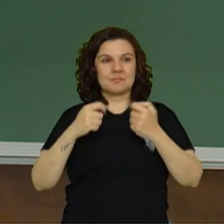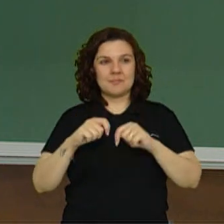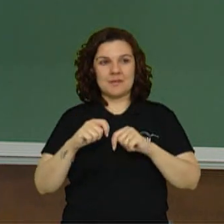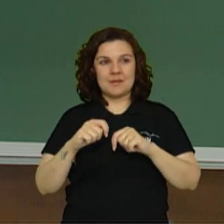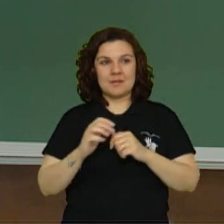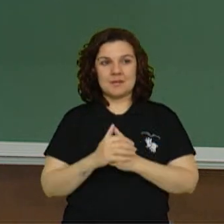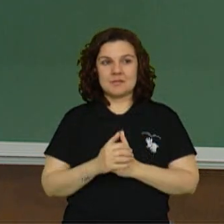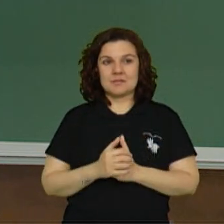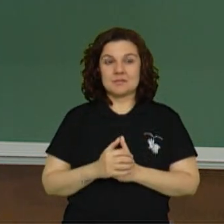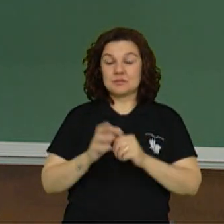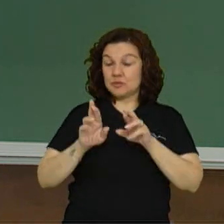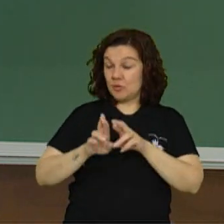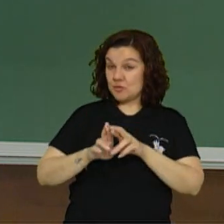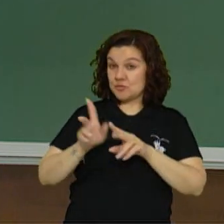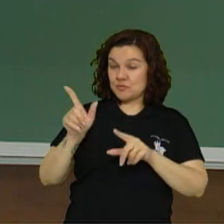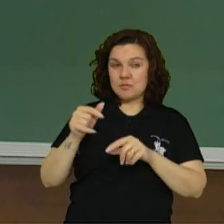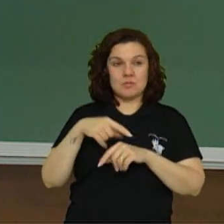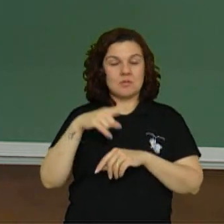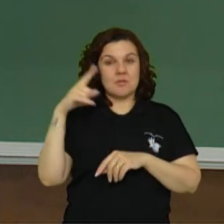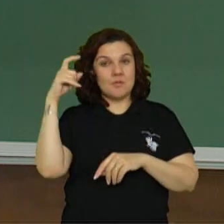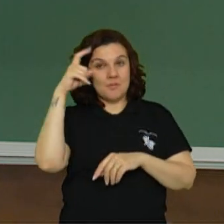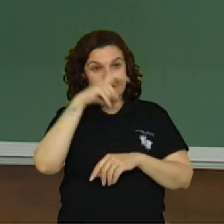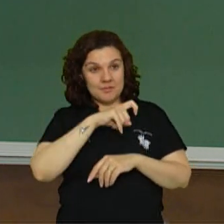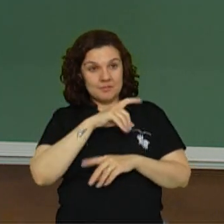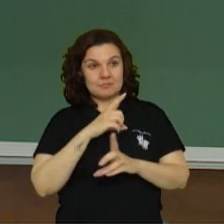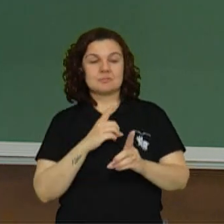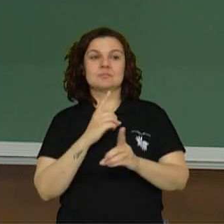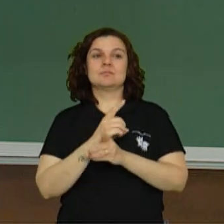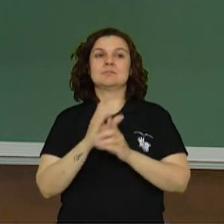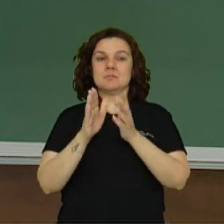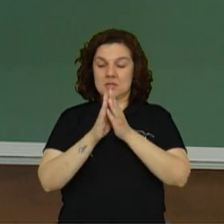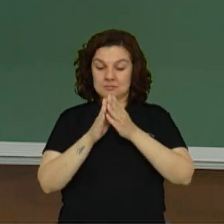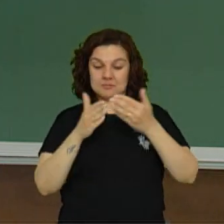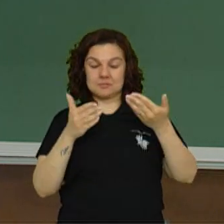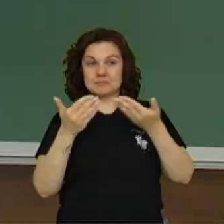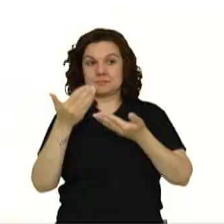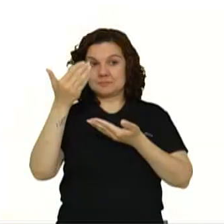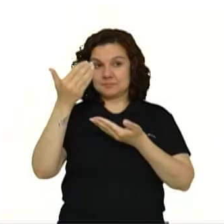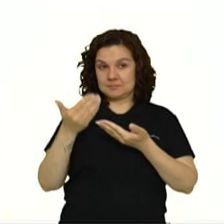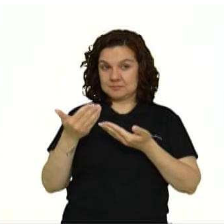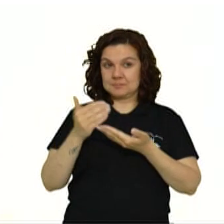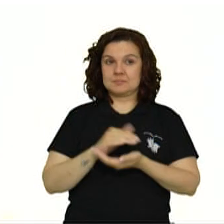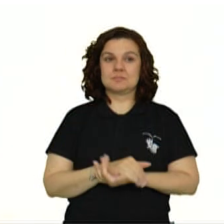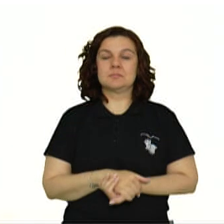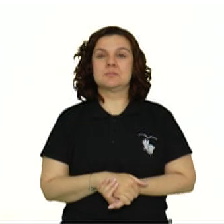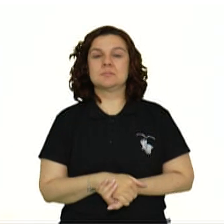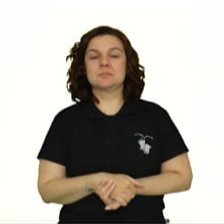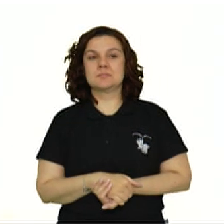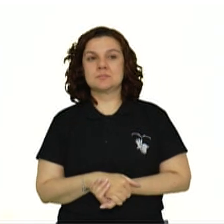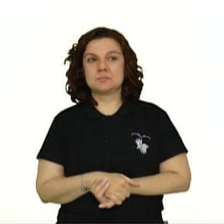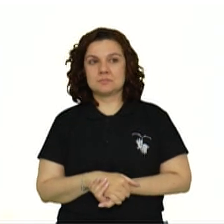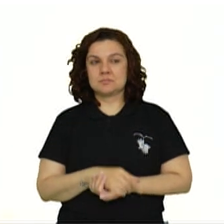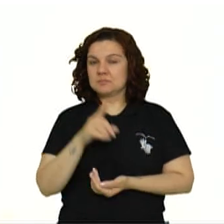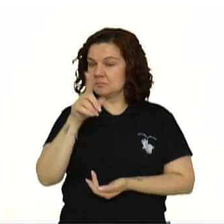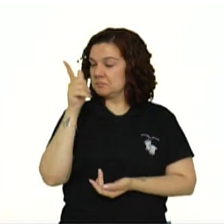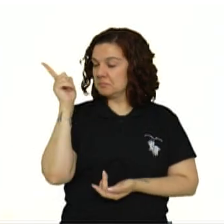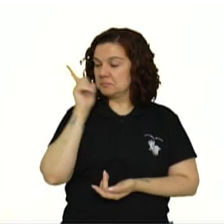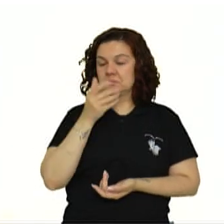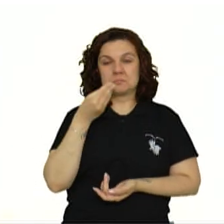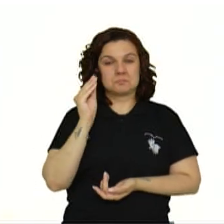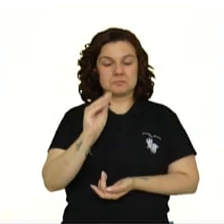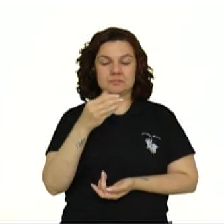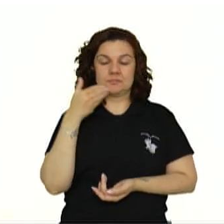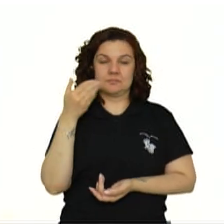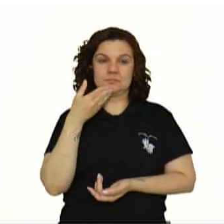são figuras diferentes, não são figuras difíceis de serem desmembradas aqui do desenho original, e você conseguiu colocar